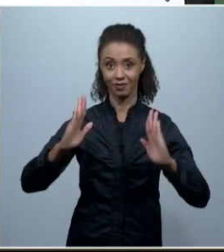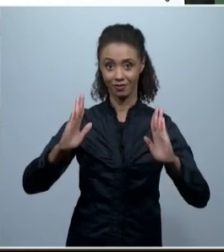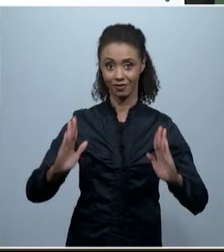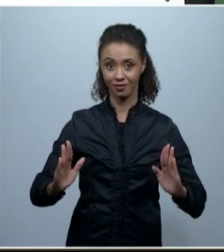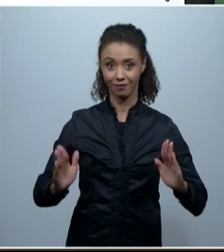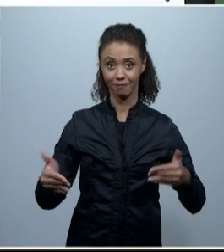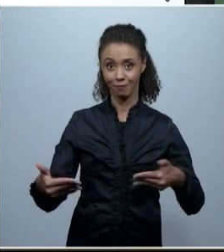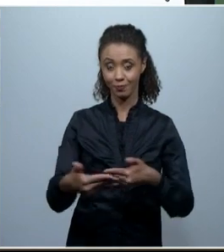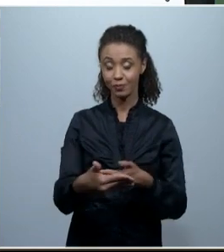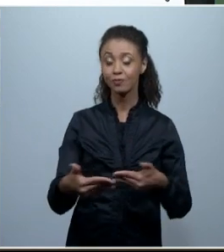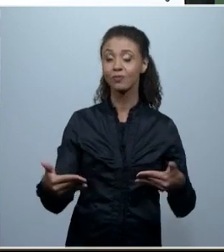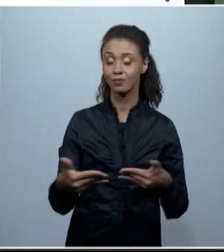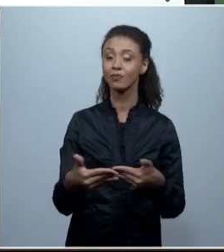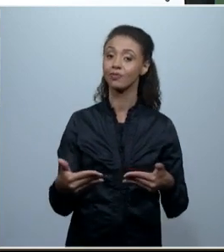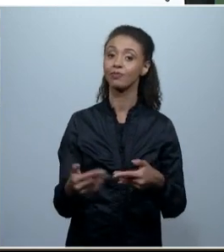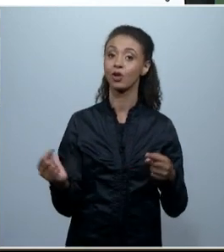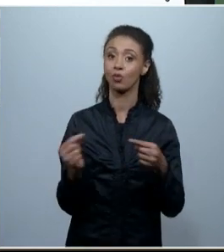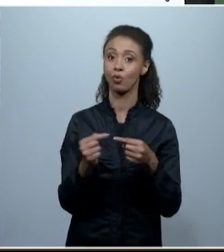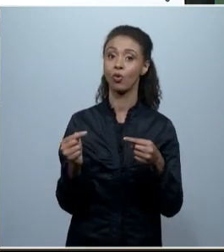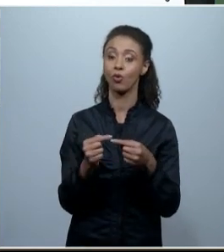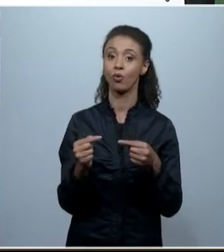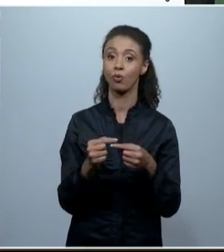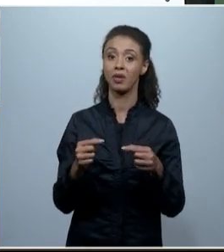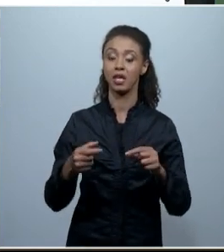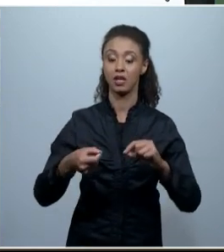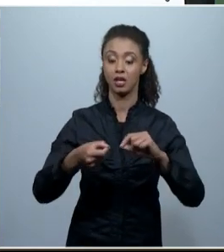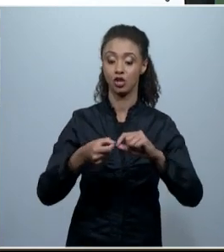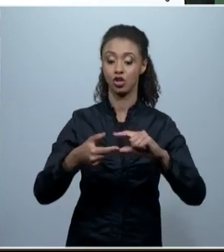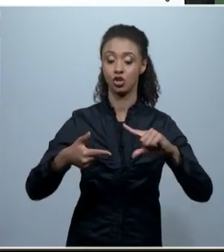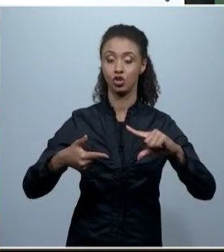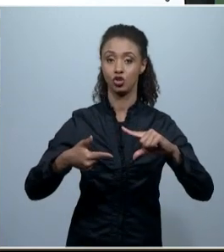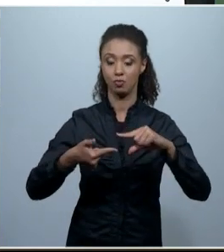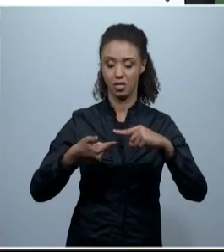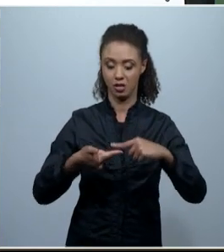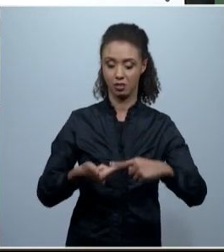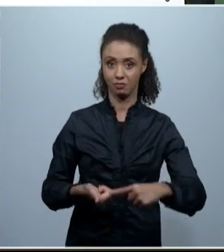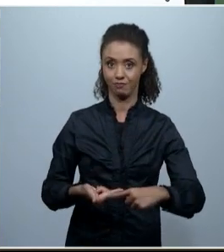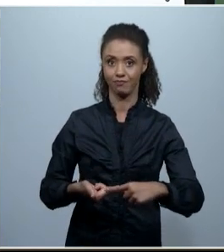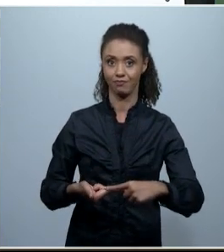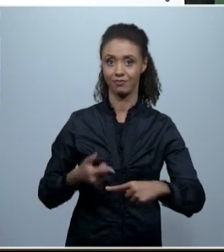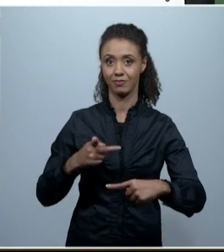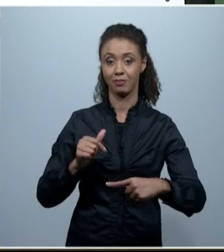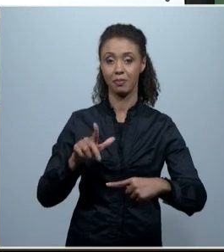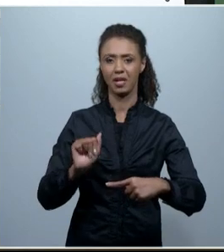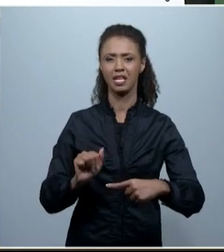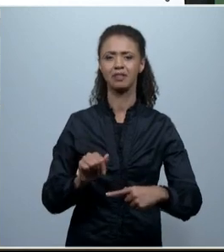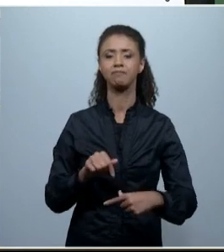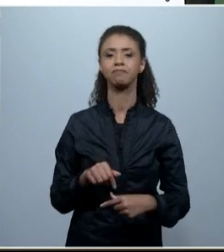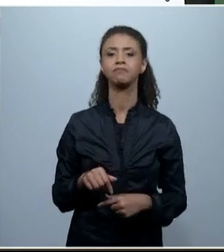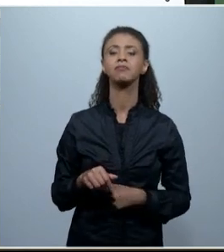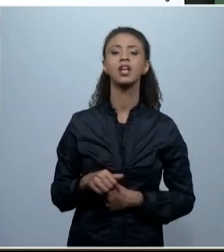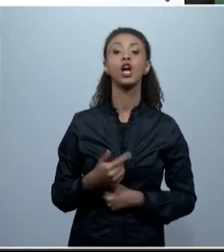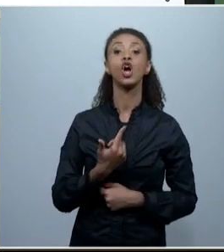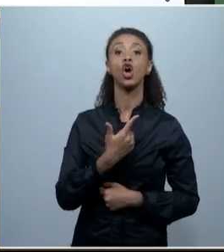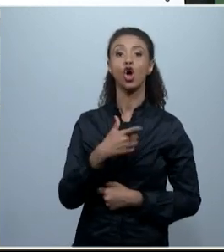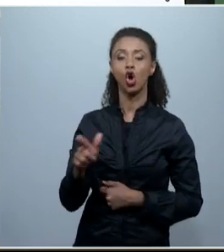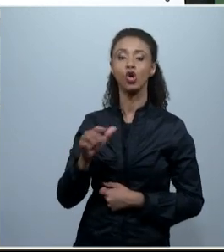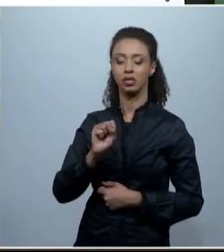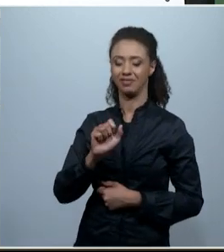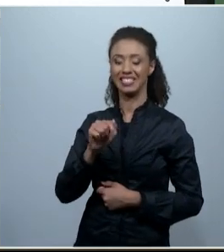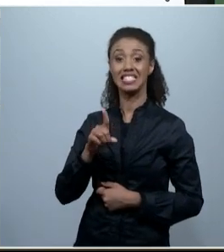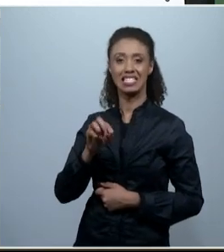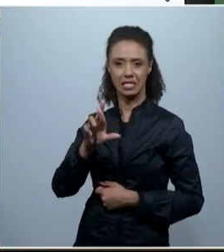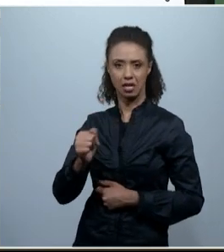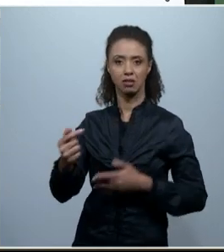a geometria plana a ação está dizendo aqui que ela não entende direito o axioma c o que ela faz olha o meu conselho para vocês andré